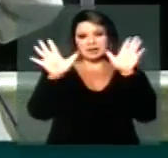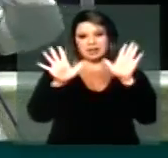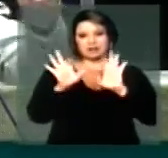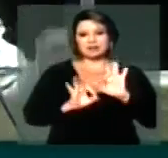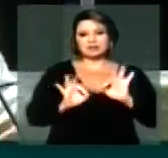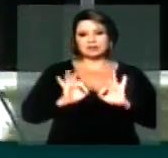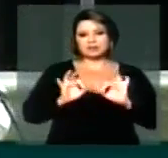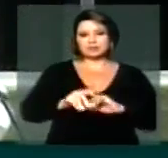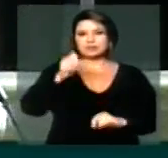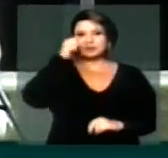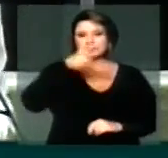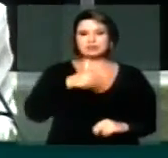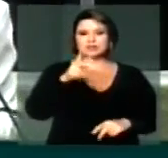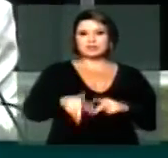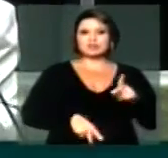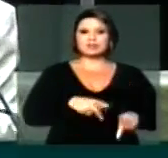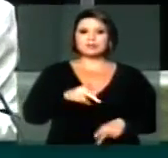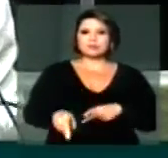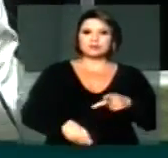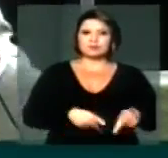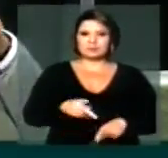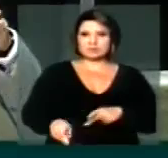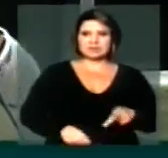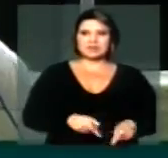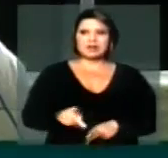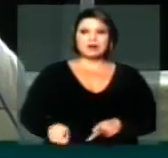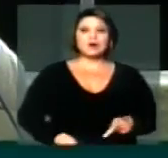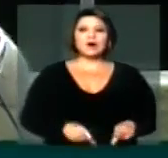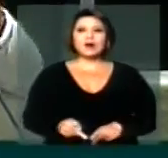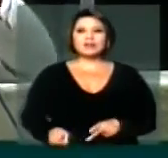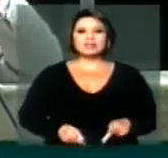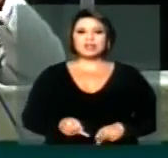pauta de interesse da população.